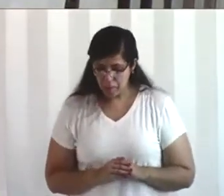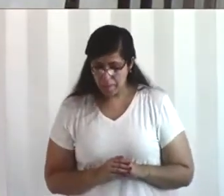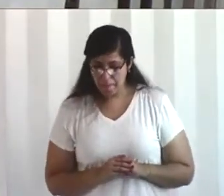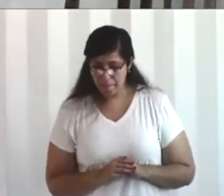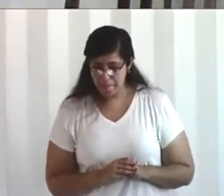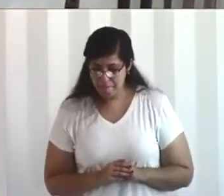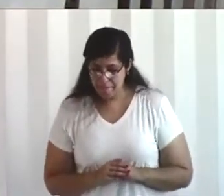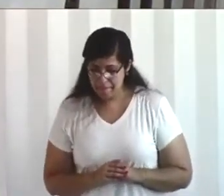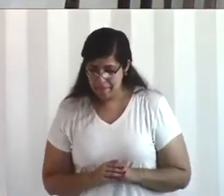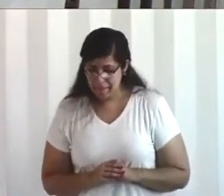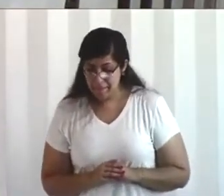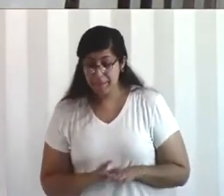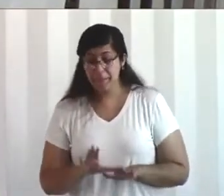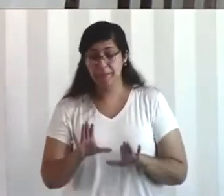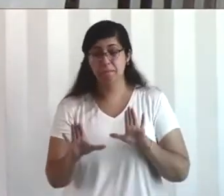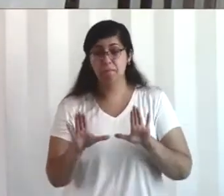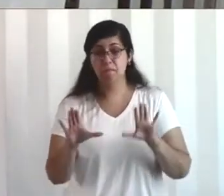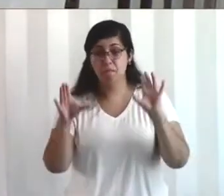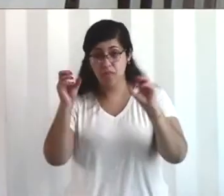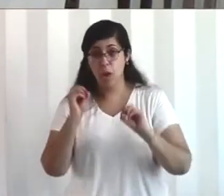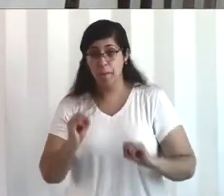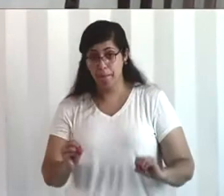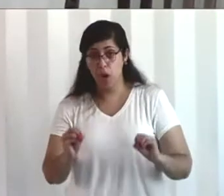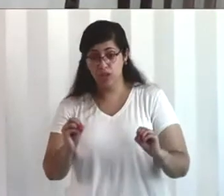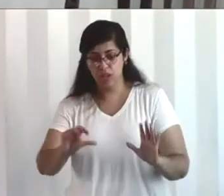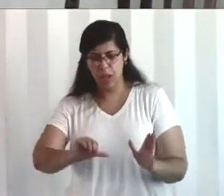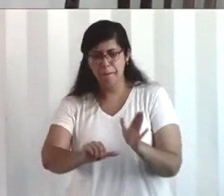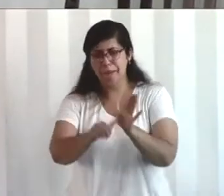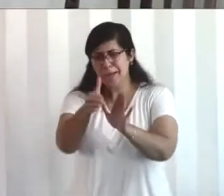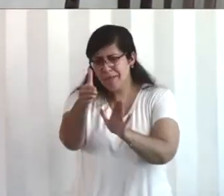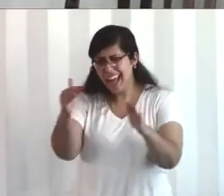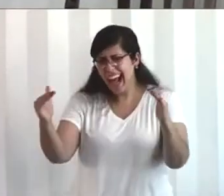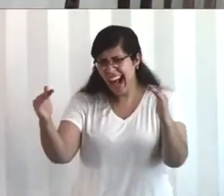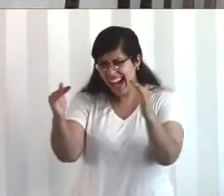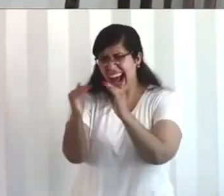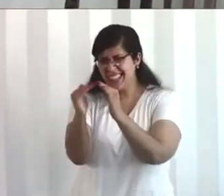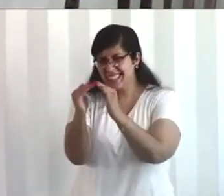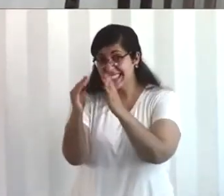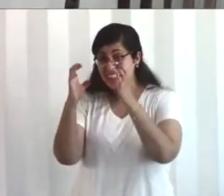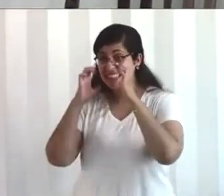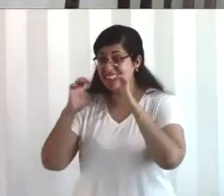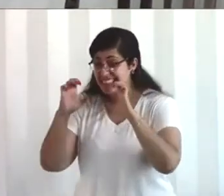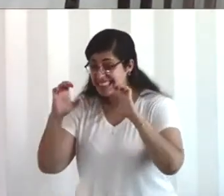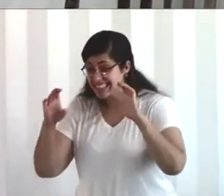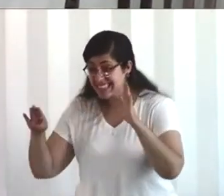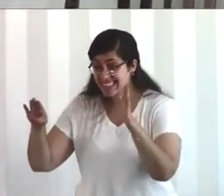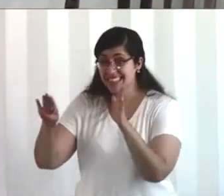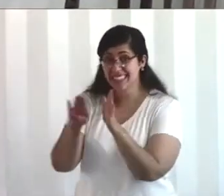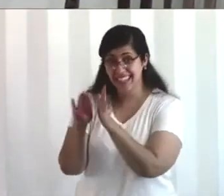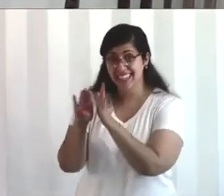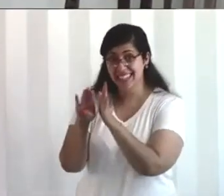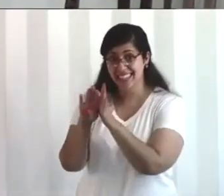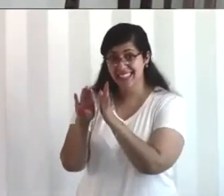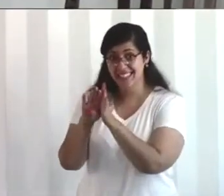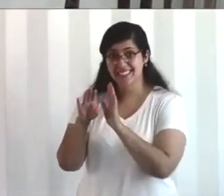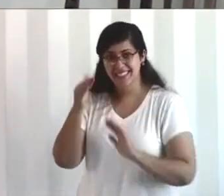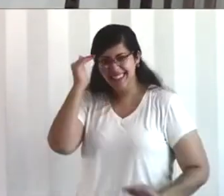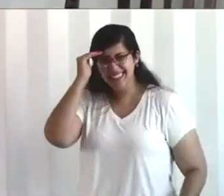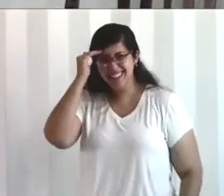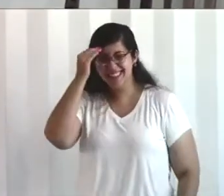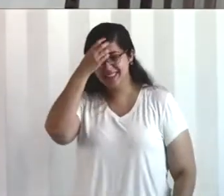a primeira casa em Corinto. Olha como Deus vai fazendo através das conversões coisas novas